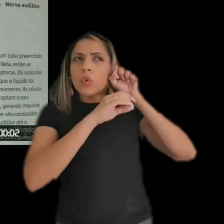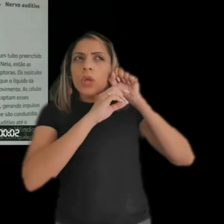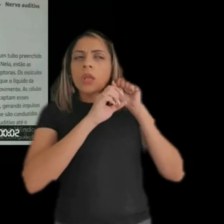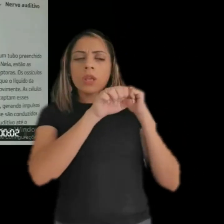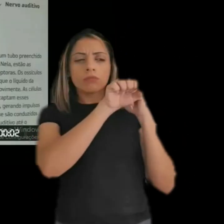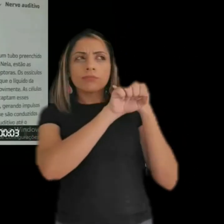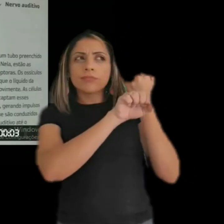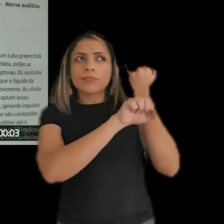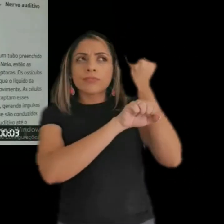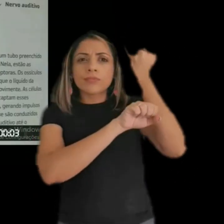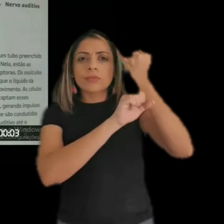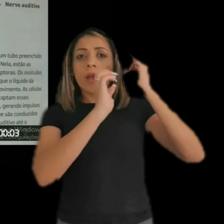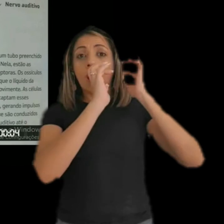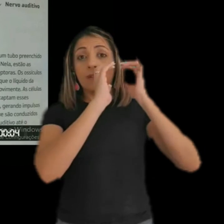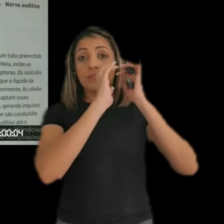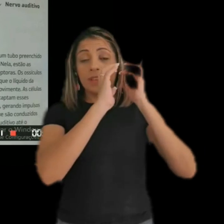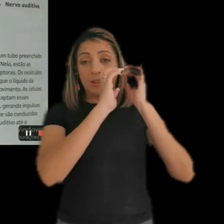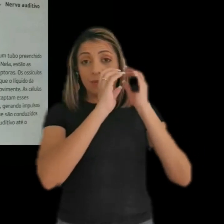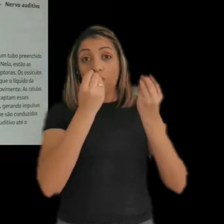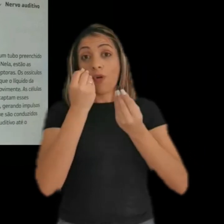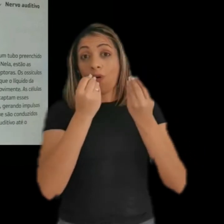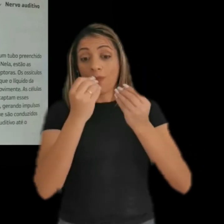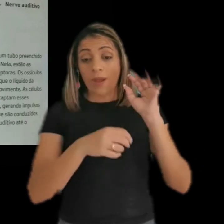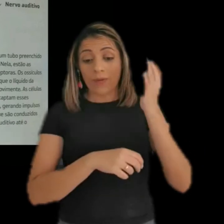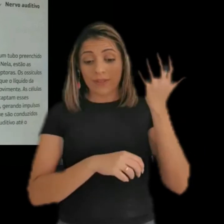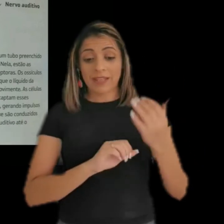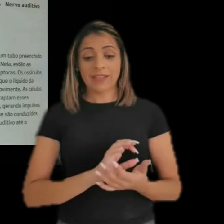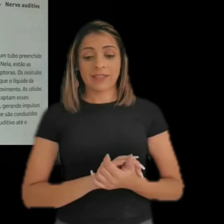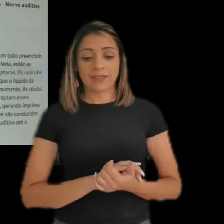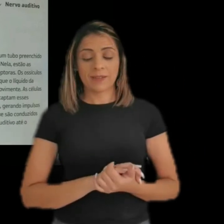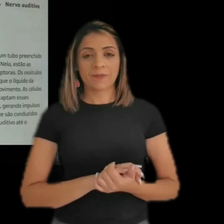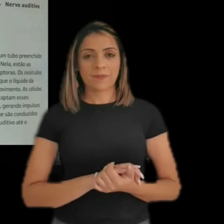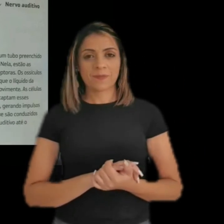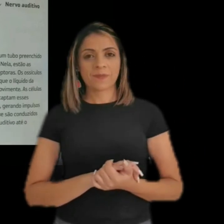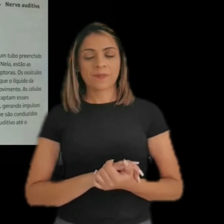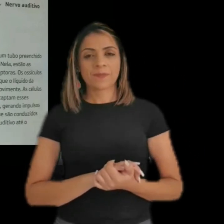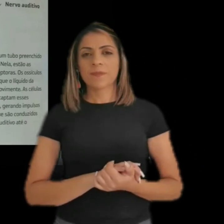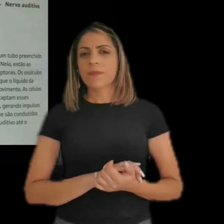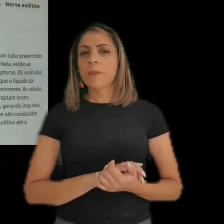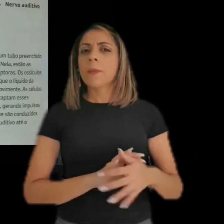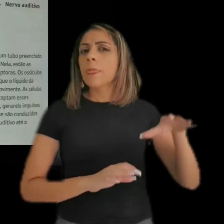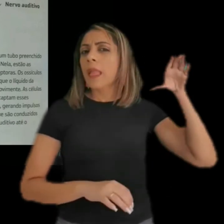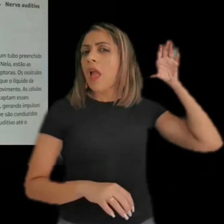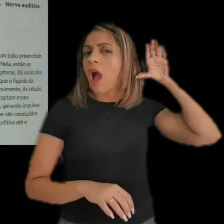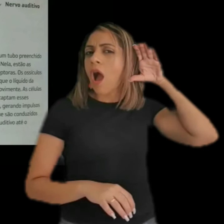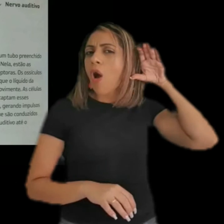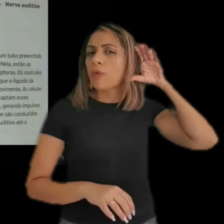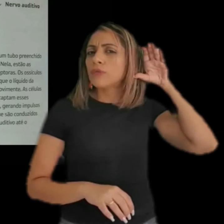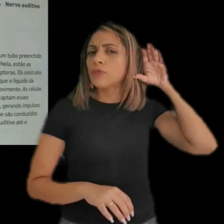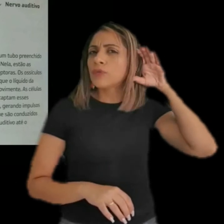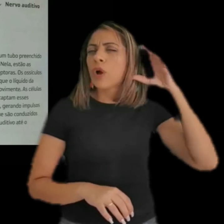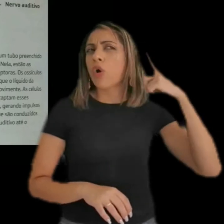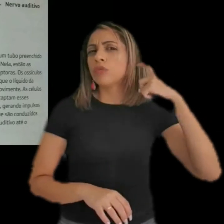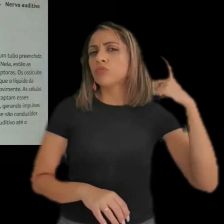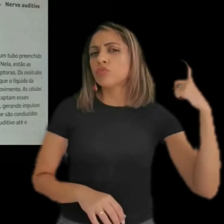Como ocorre então o funcionamento da nossa audição? Então, os sons eles vão ser captados aqui